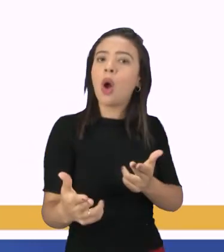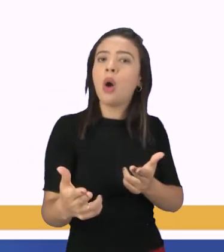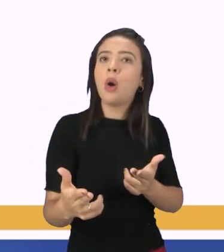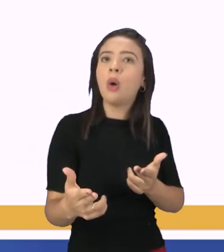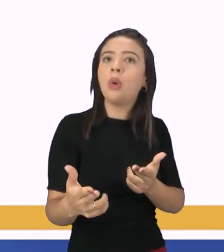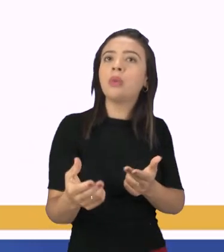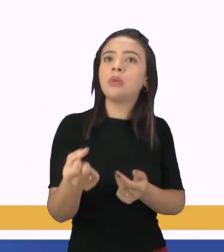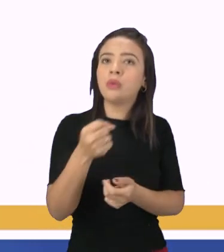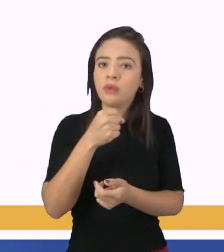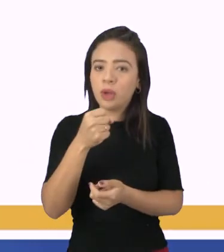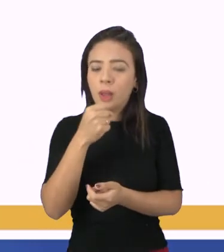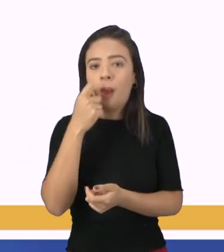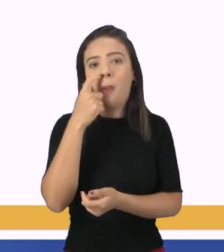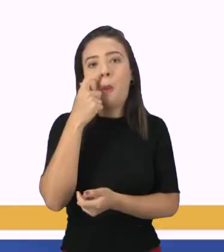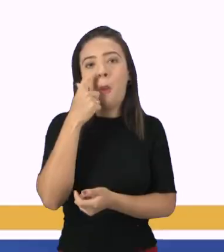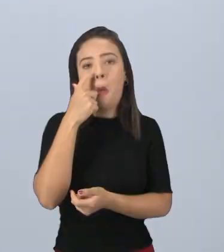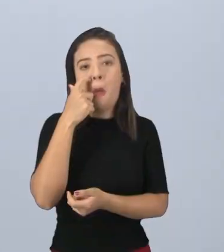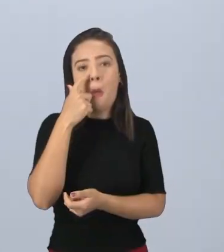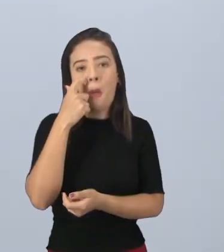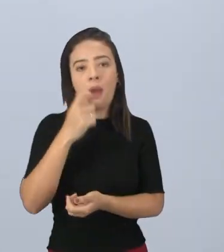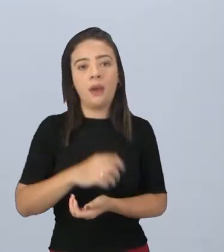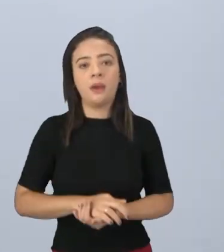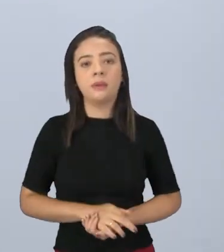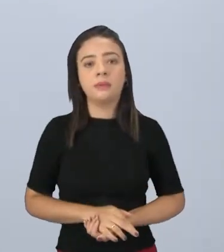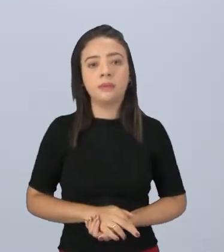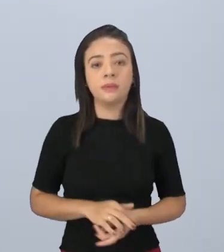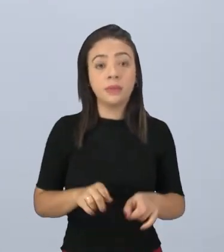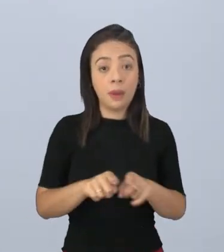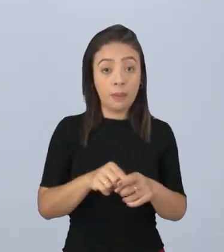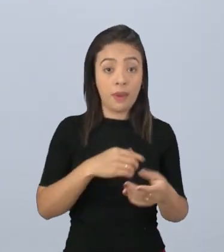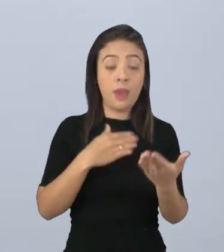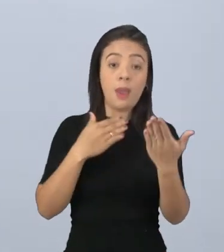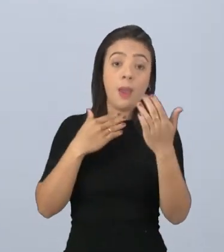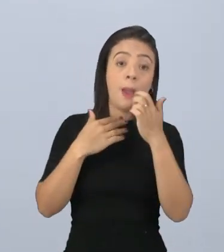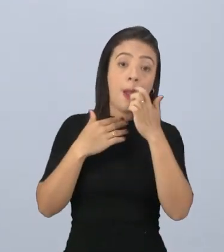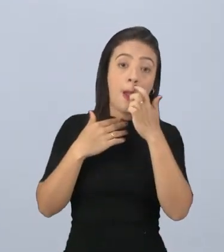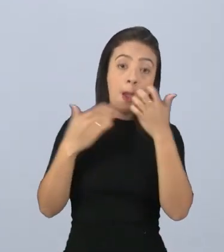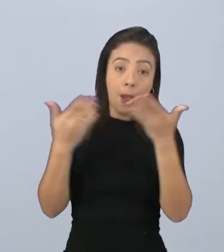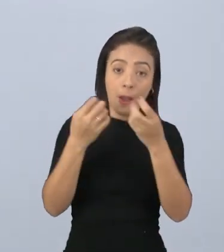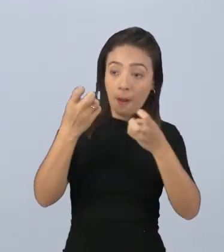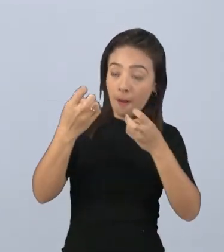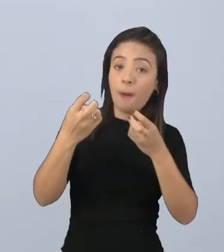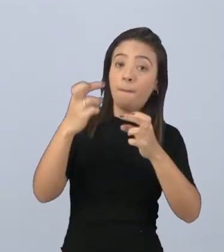foi observado. Agora, vamos observar o quadro comparativo.